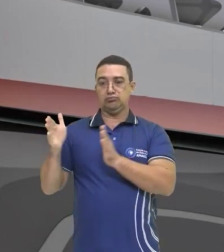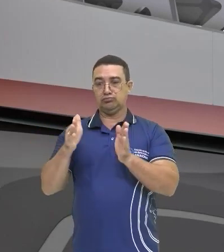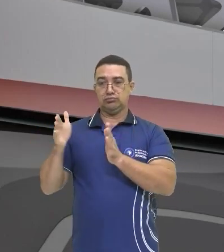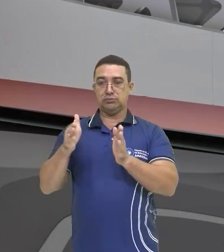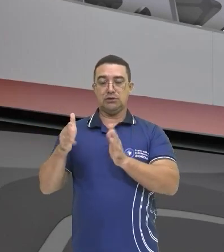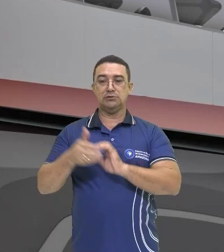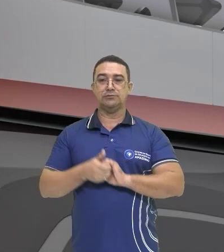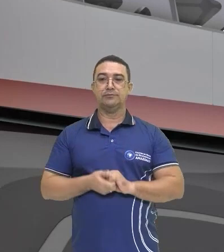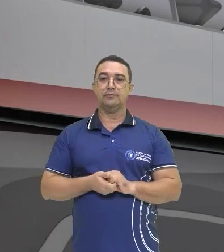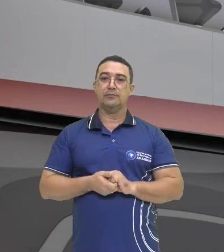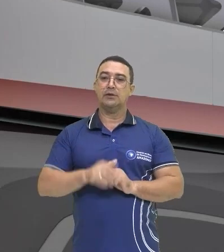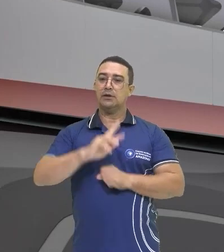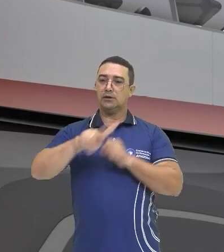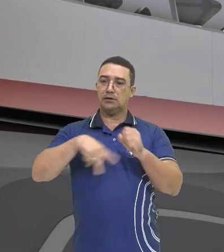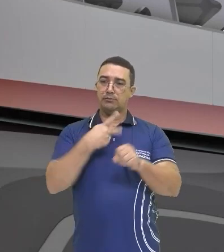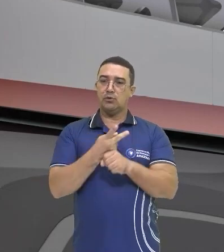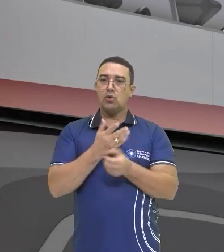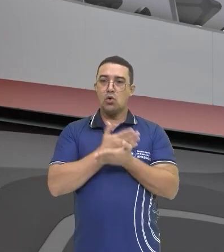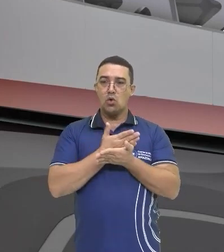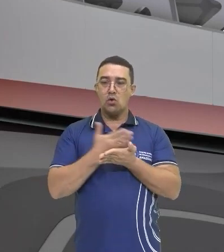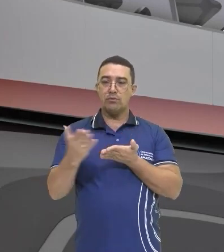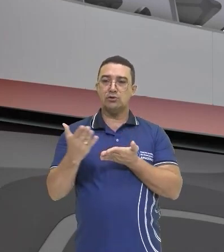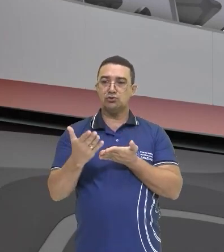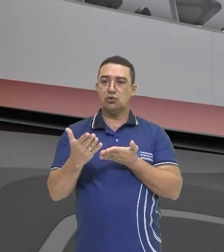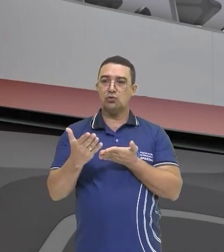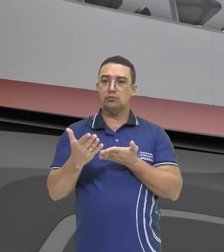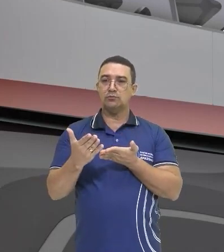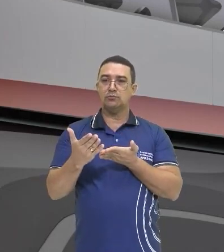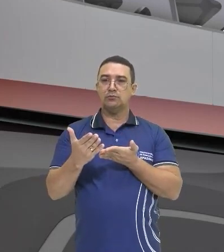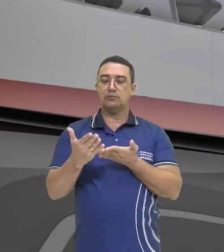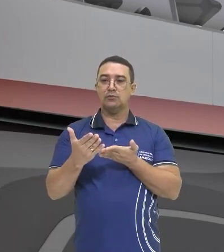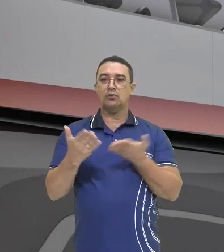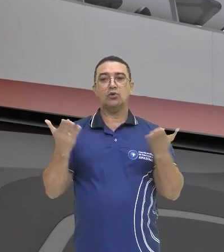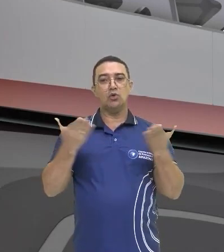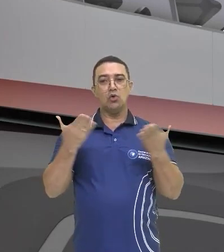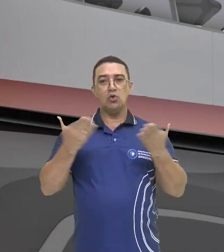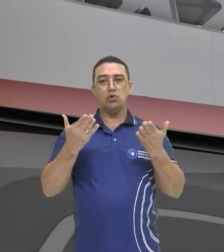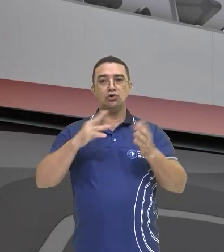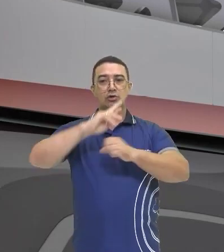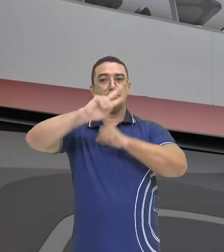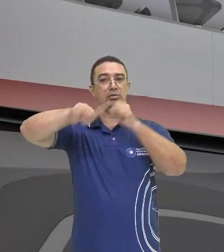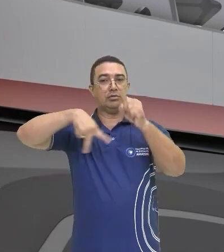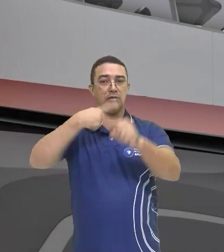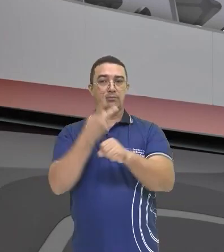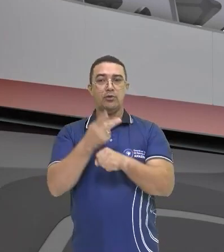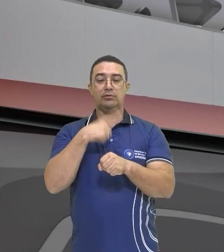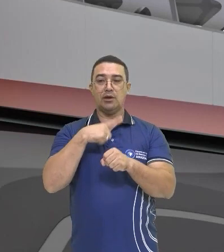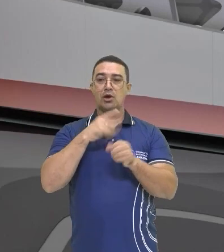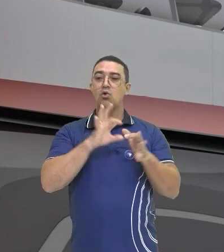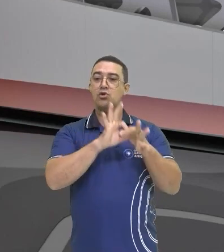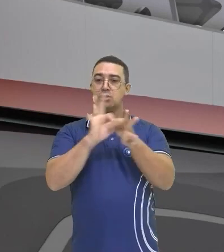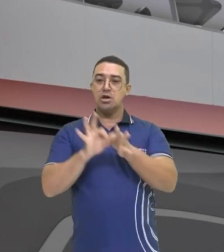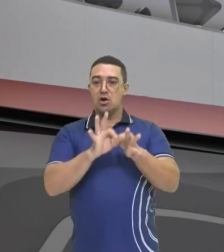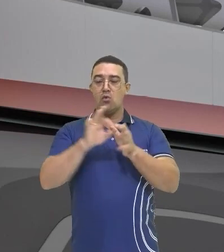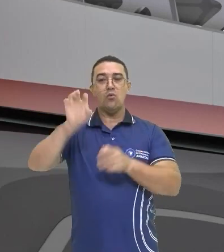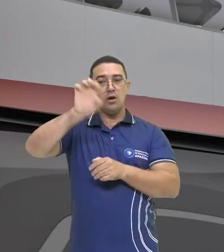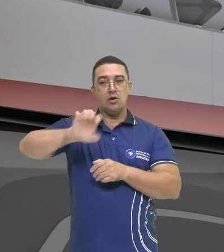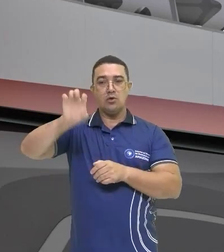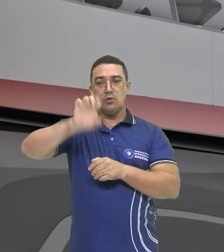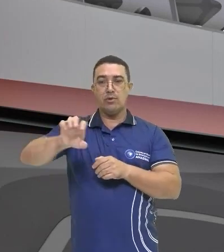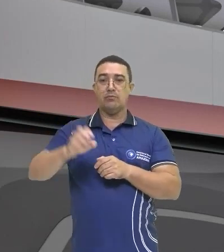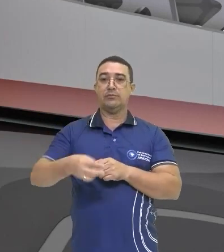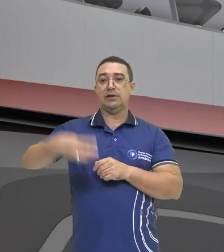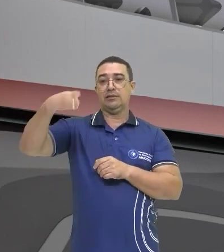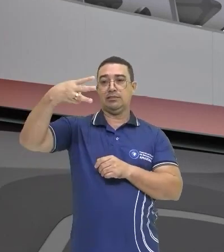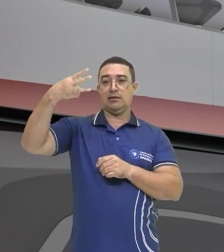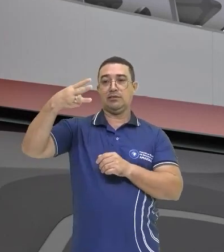dar ainda mais corpo ao que veio se tornar, a União Europeia. Temos o